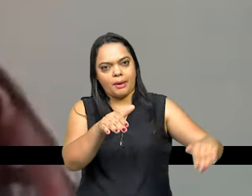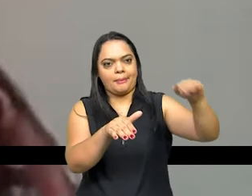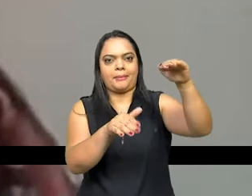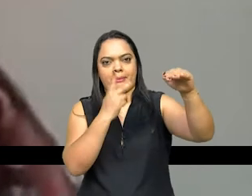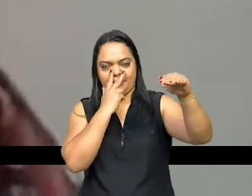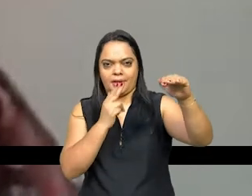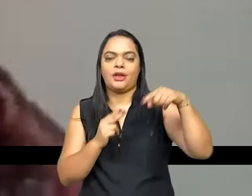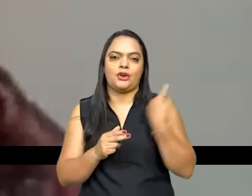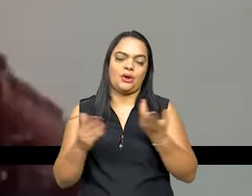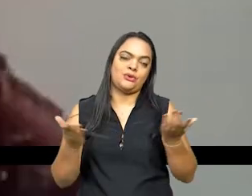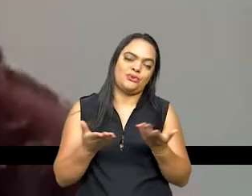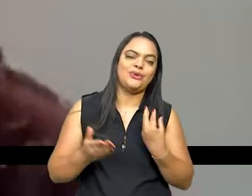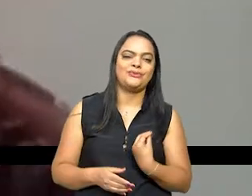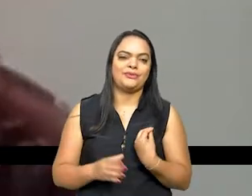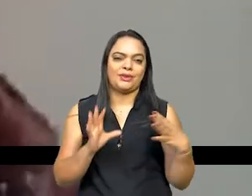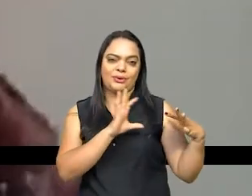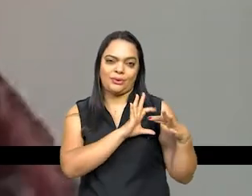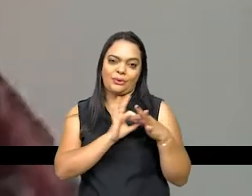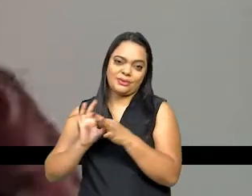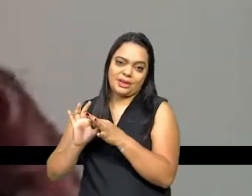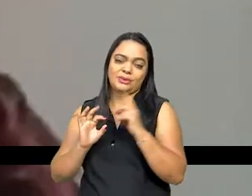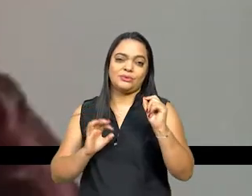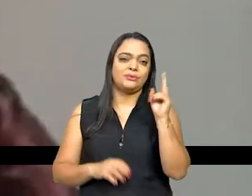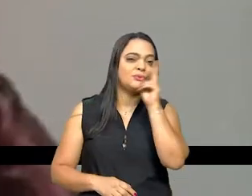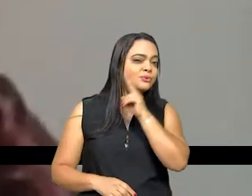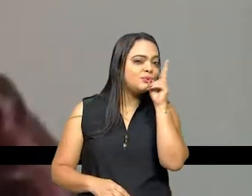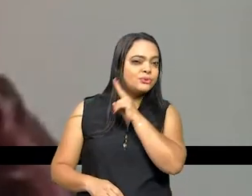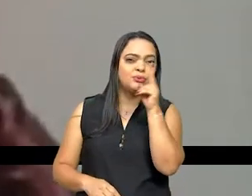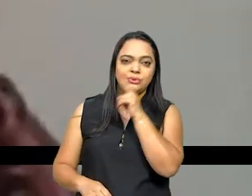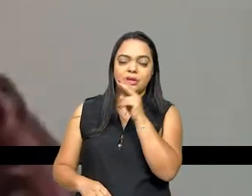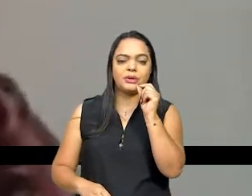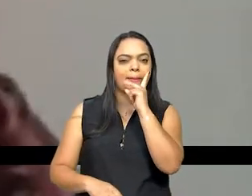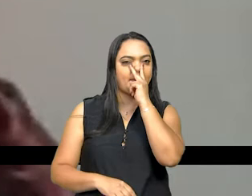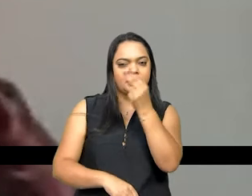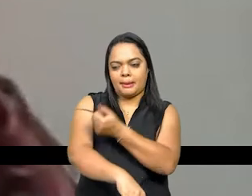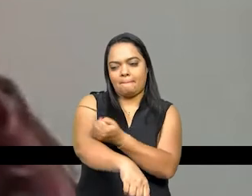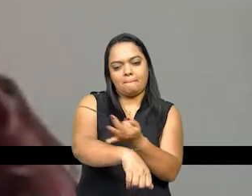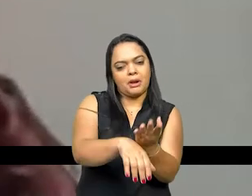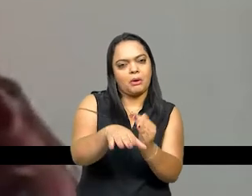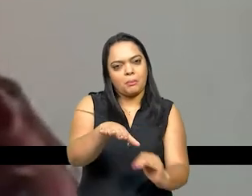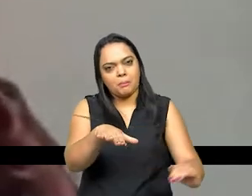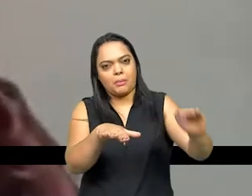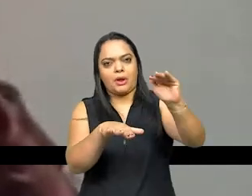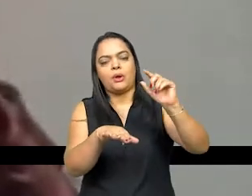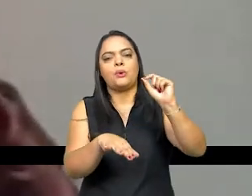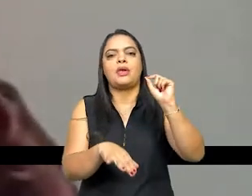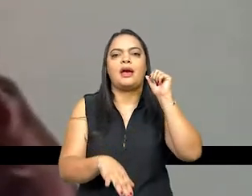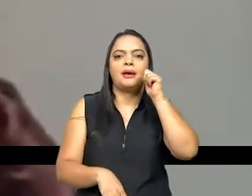contexto de emergência fortíssima da supremacia branca, e o relato que a Tanara